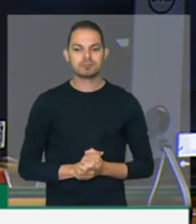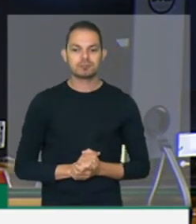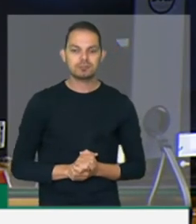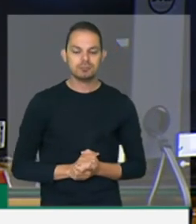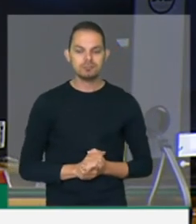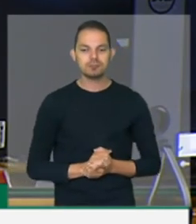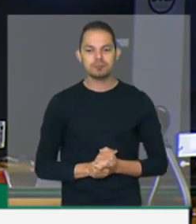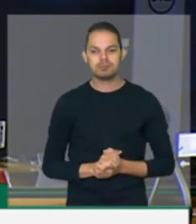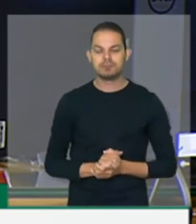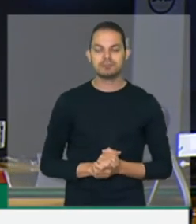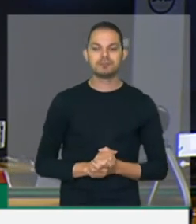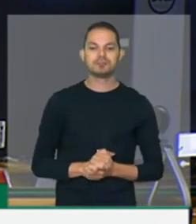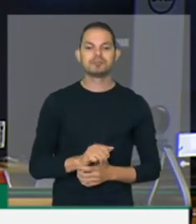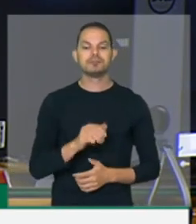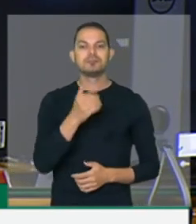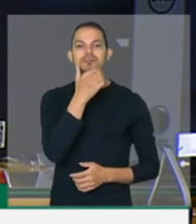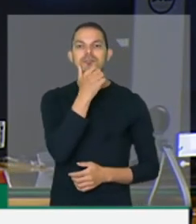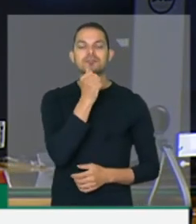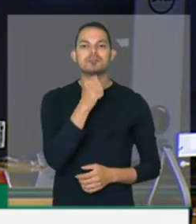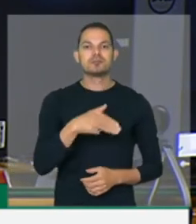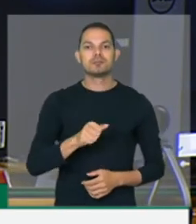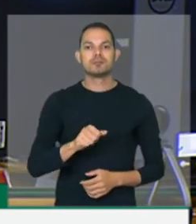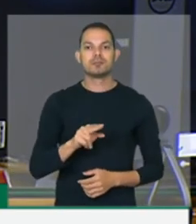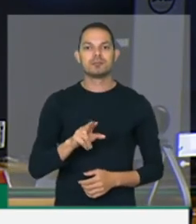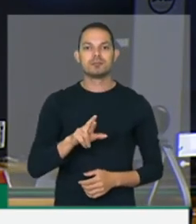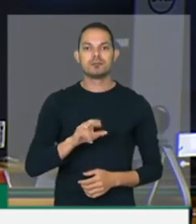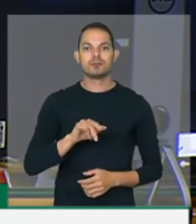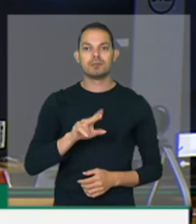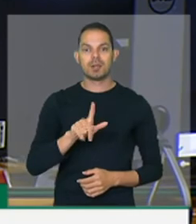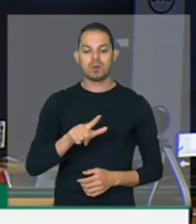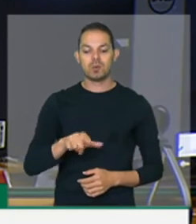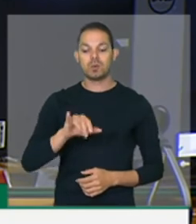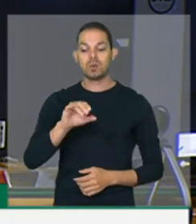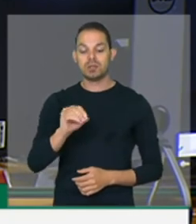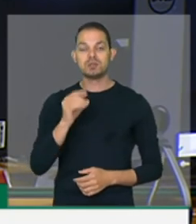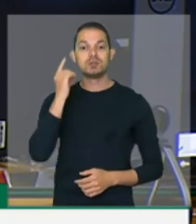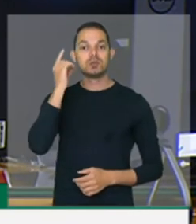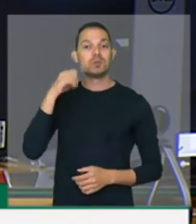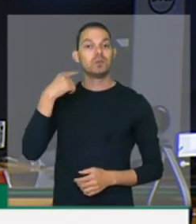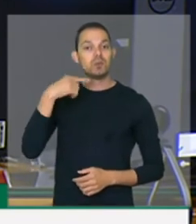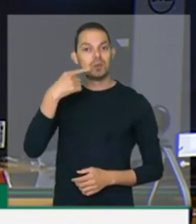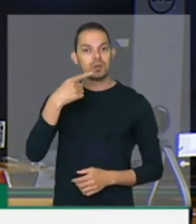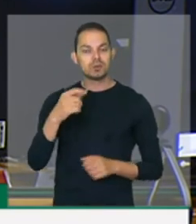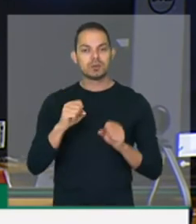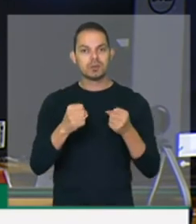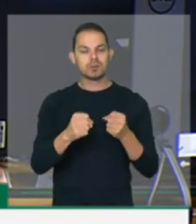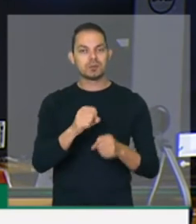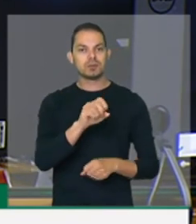Concedo a palavra ao senhor Maurício Rodrigues Spinelli, advogado do deputado Daniel Silveira, por 15 minutos.